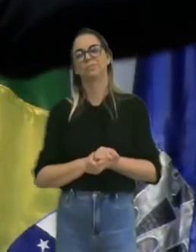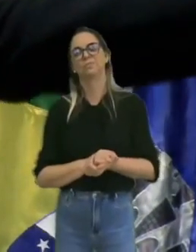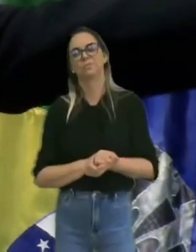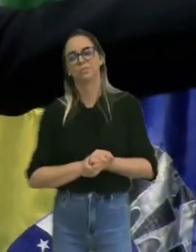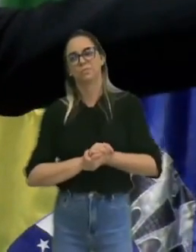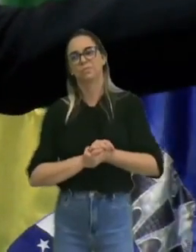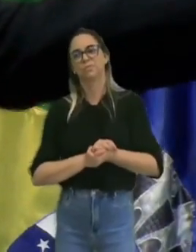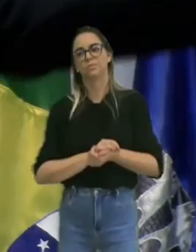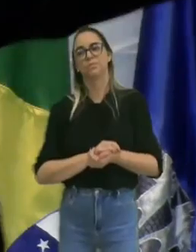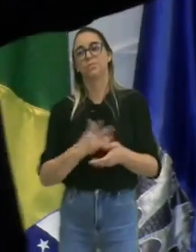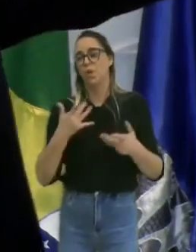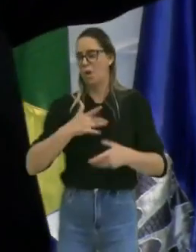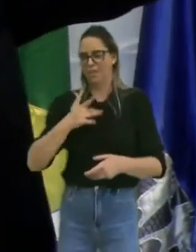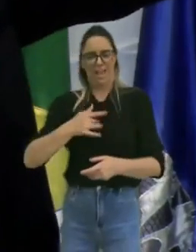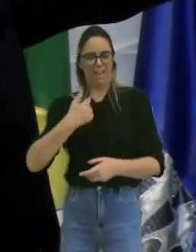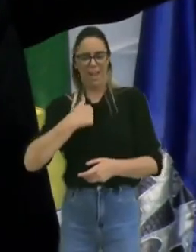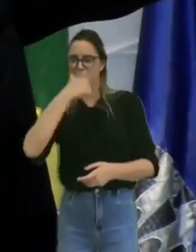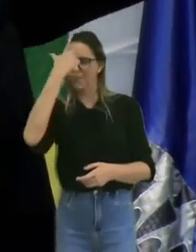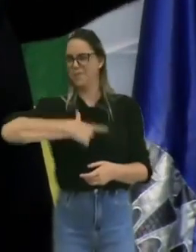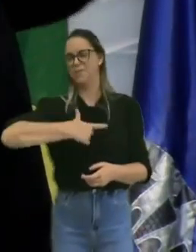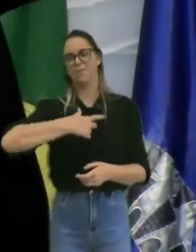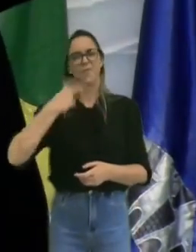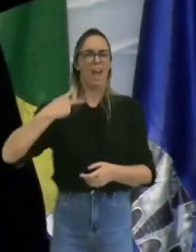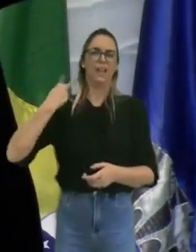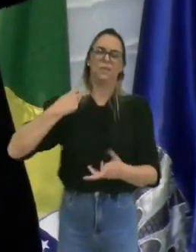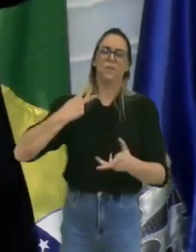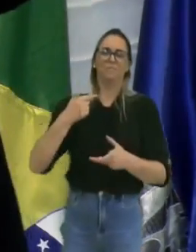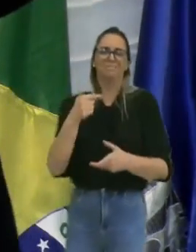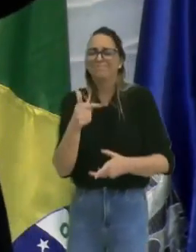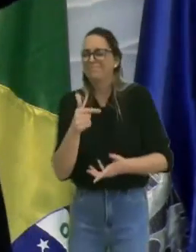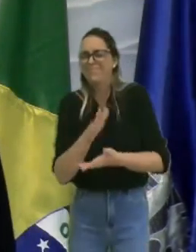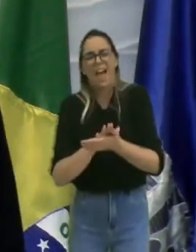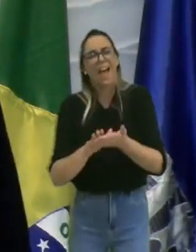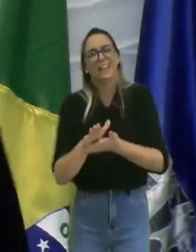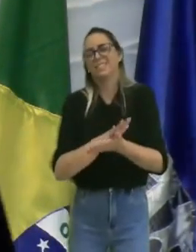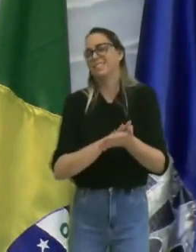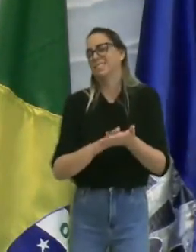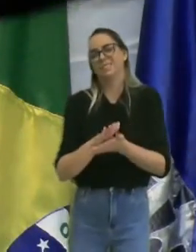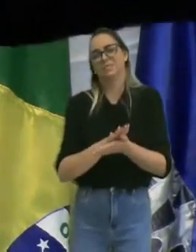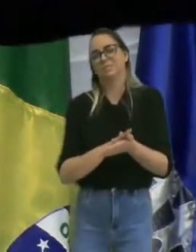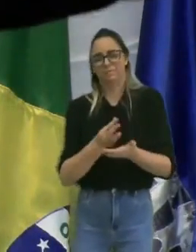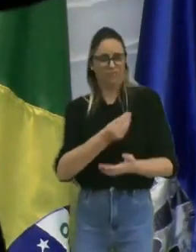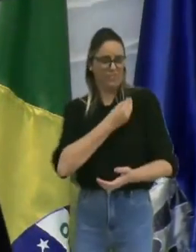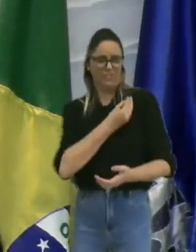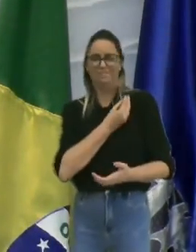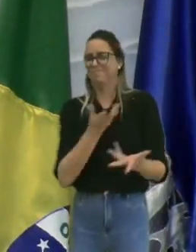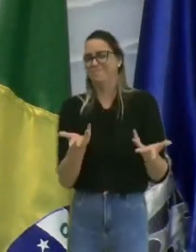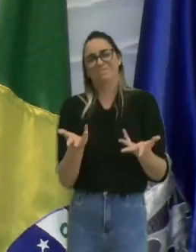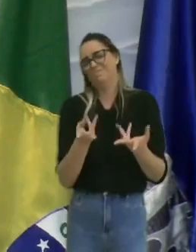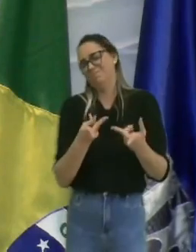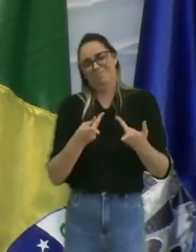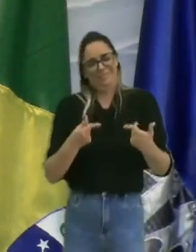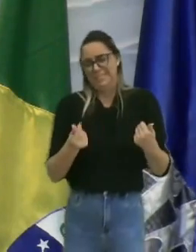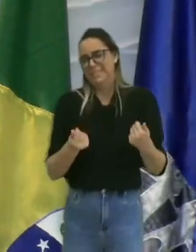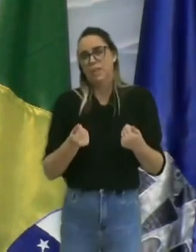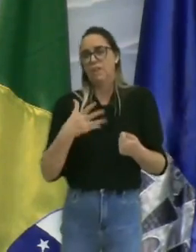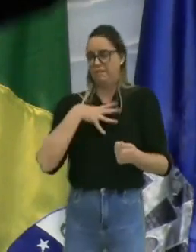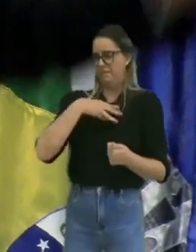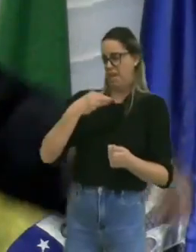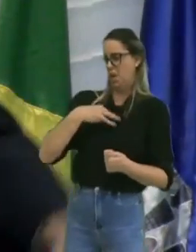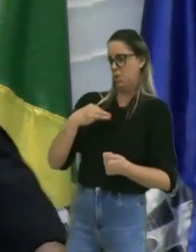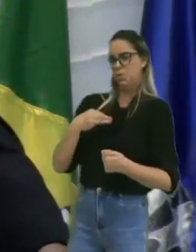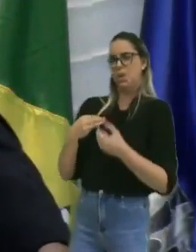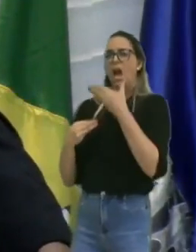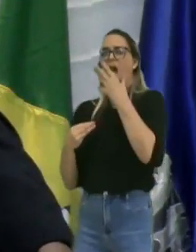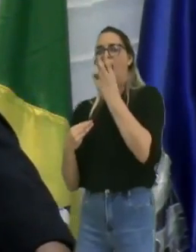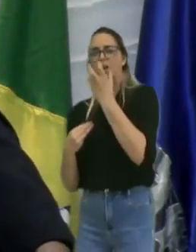viu um coitado que nem um vereador que não tem nada na vida, a não ser um filho, um cachorro e um